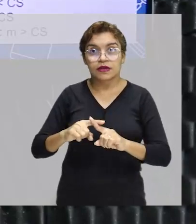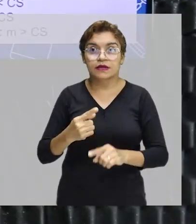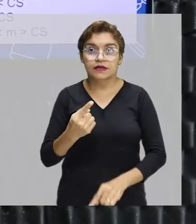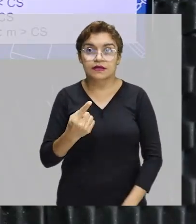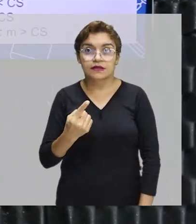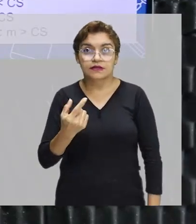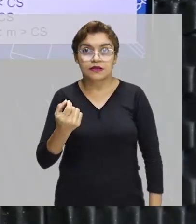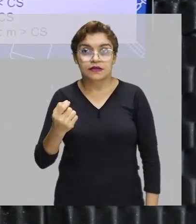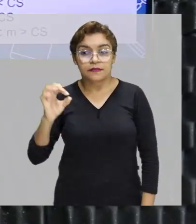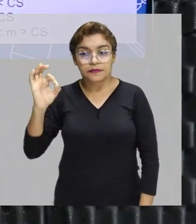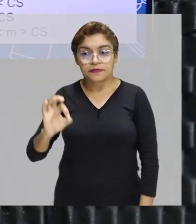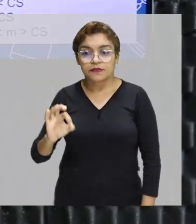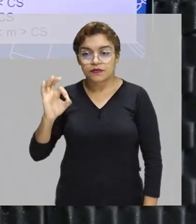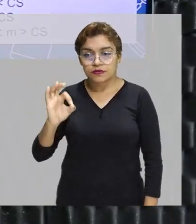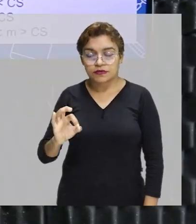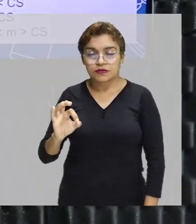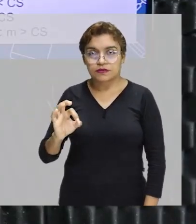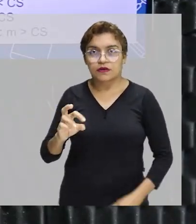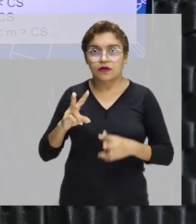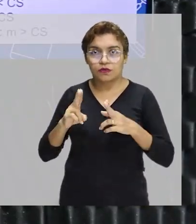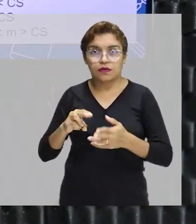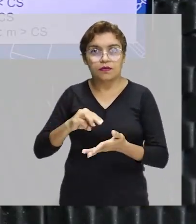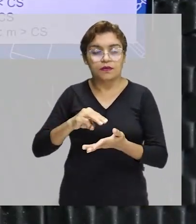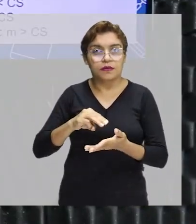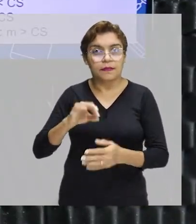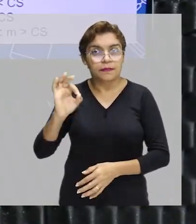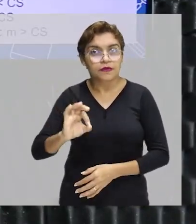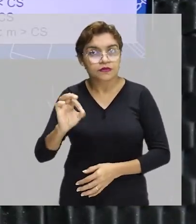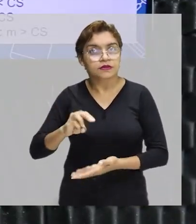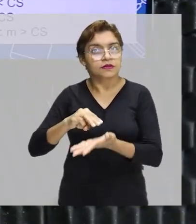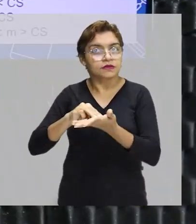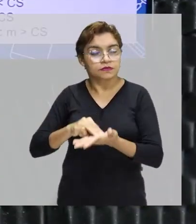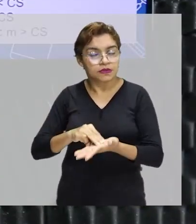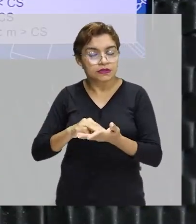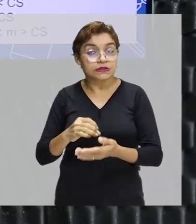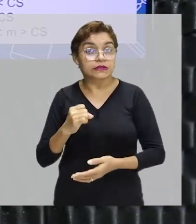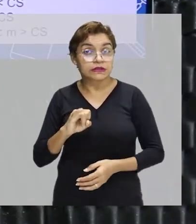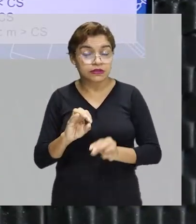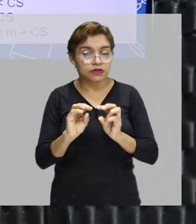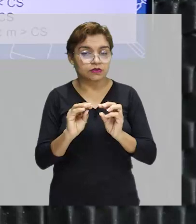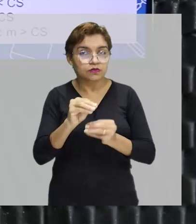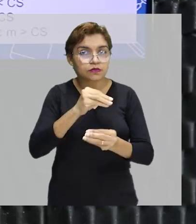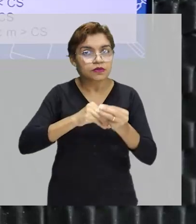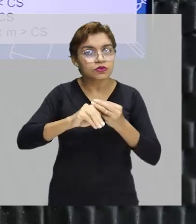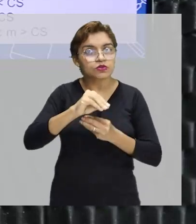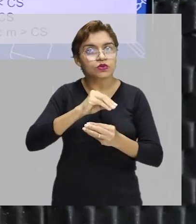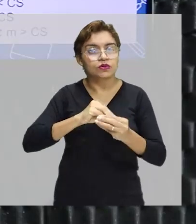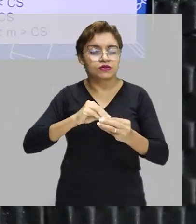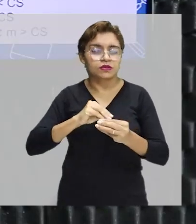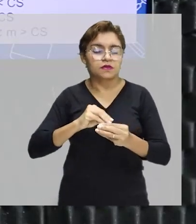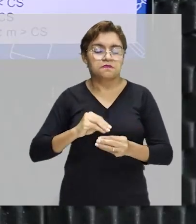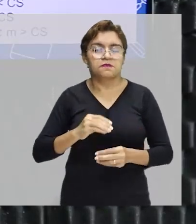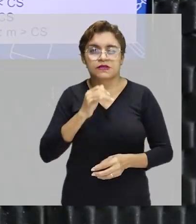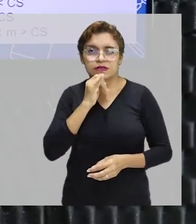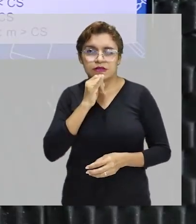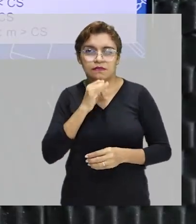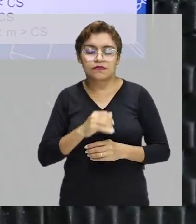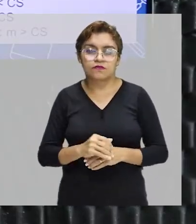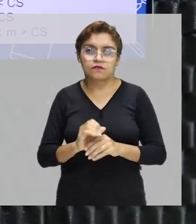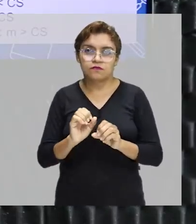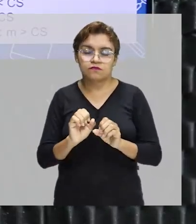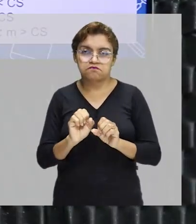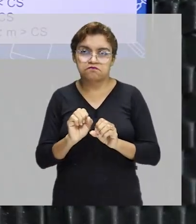eu tenho a porcentagem em massa. Turminha, se uma solução estiver, entre aspas,